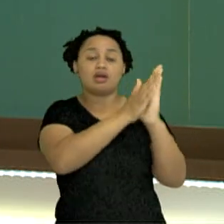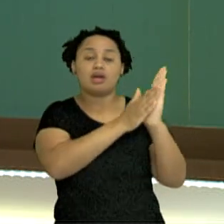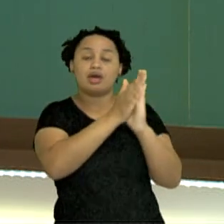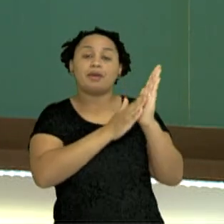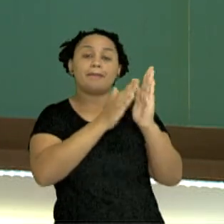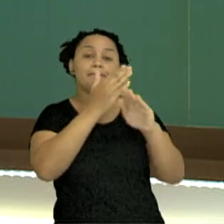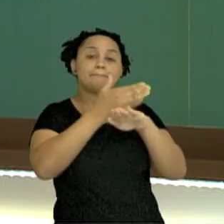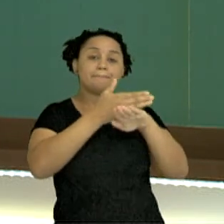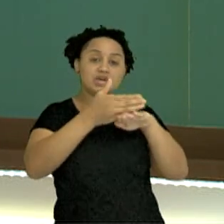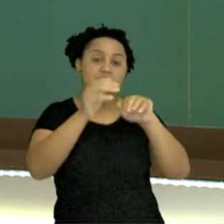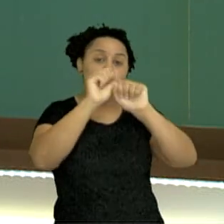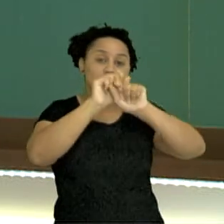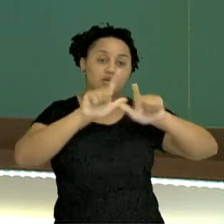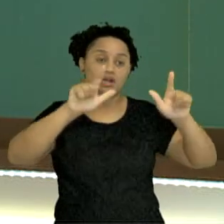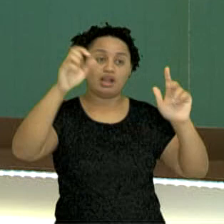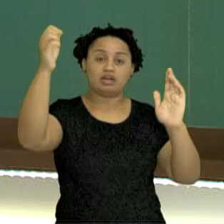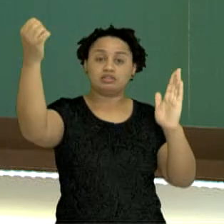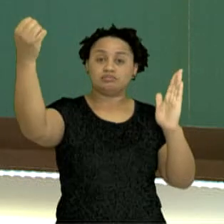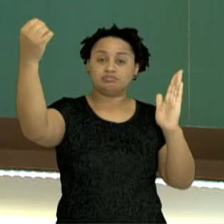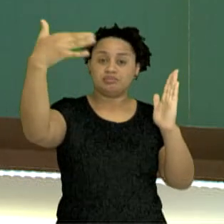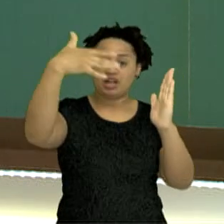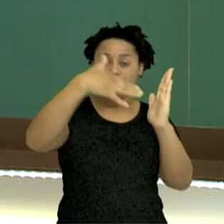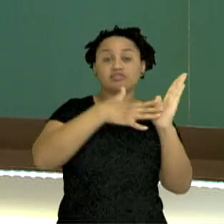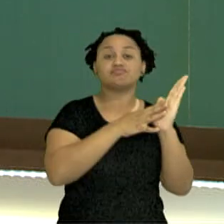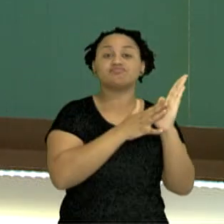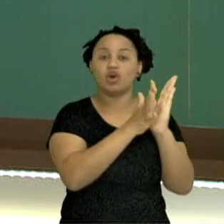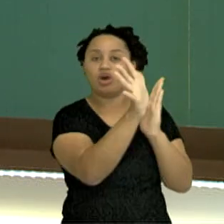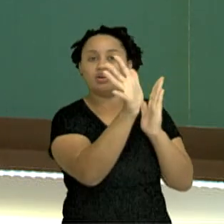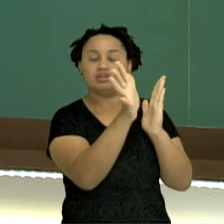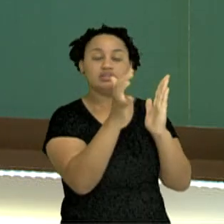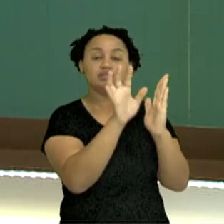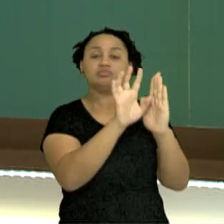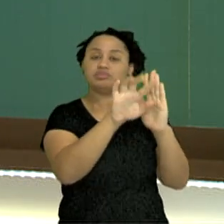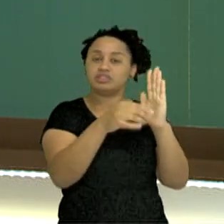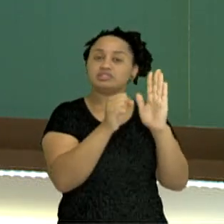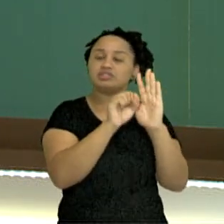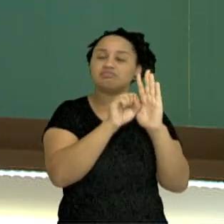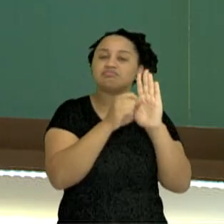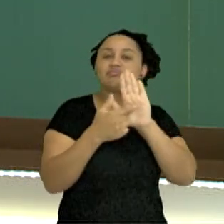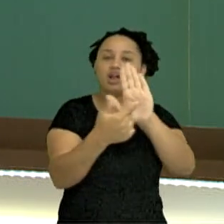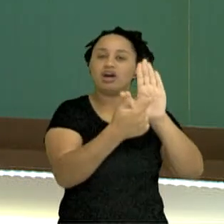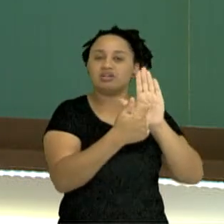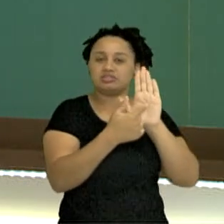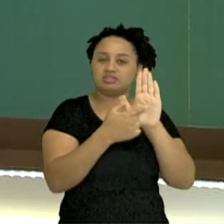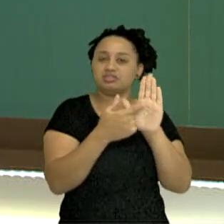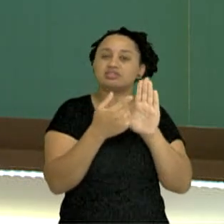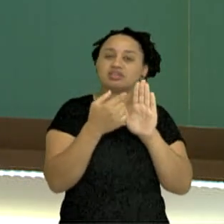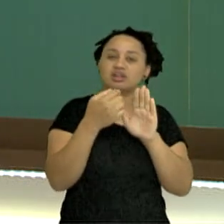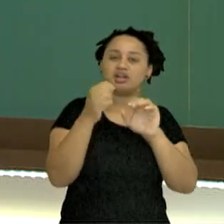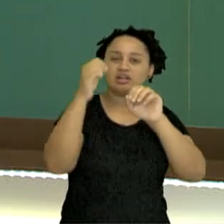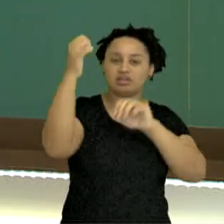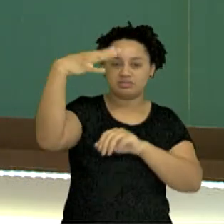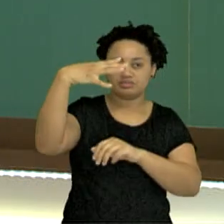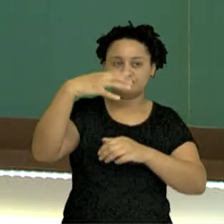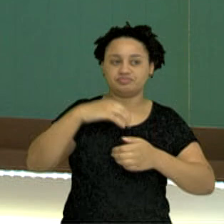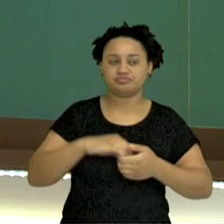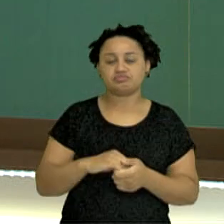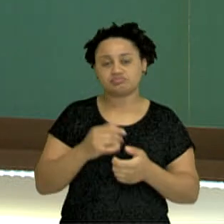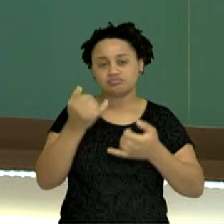mais radiação solar ela absorve, mais calor ela vai reter, menos ela reflete. Que é exatamente